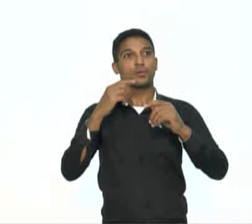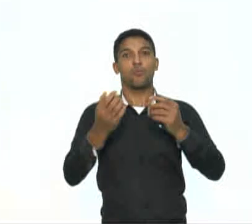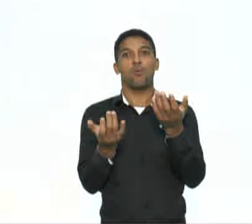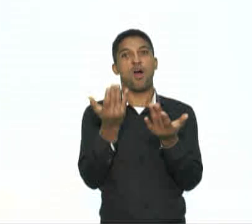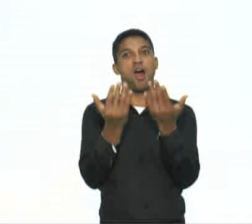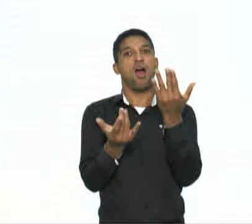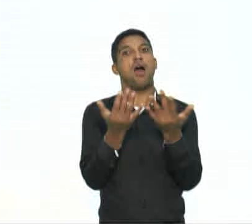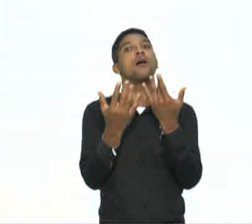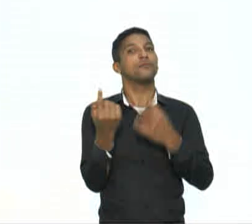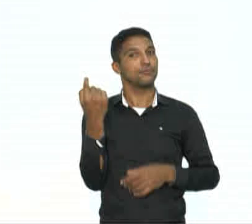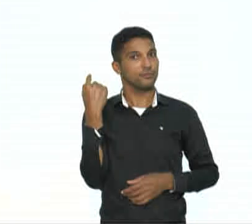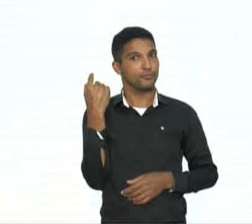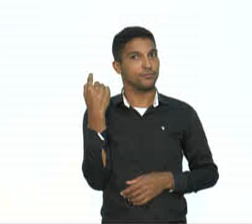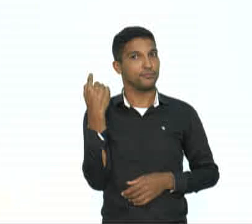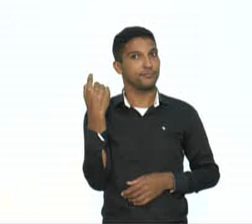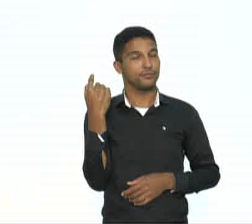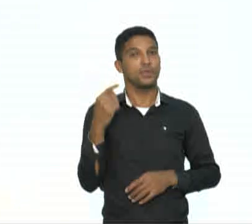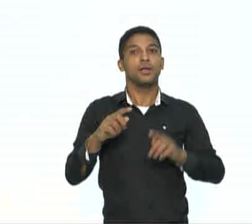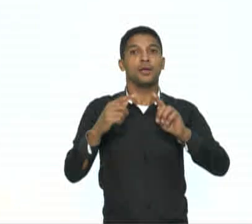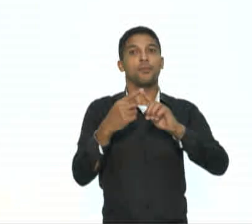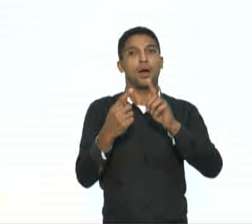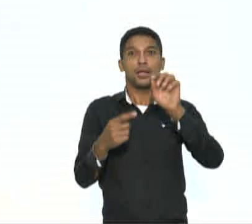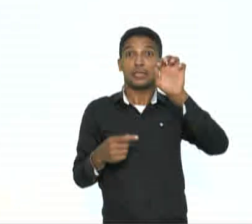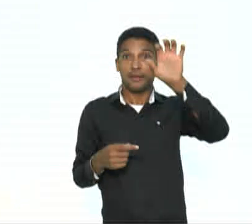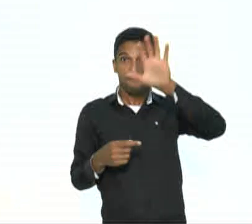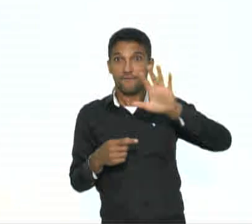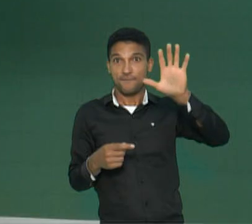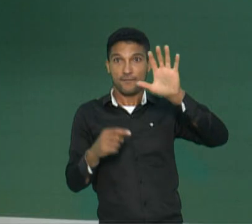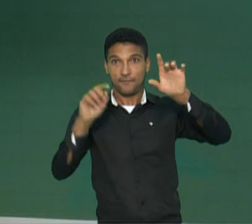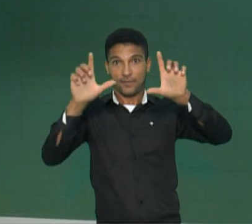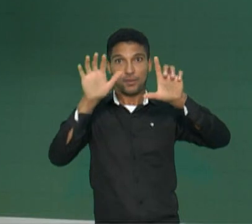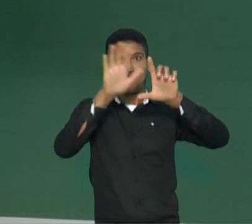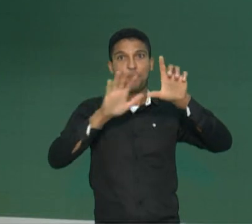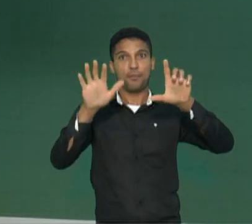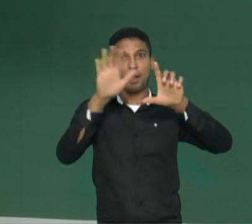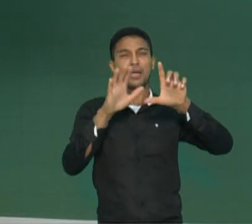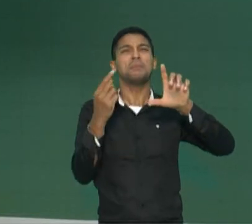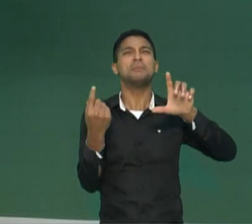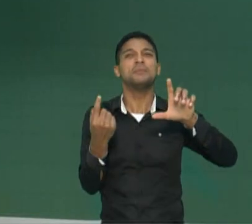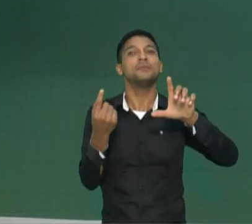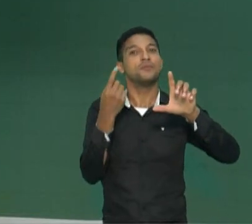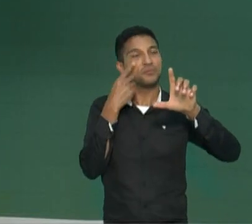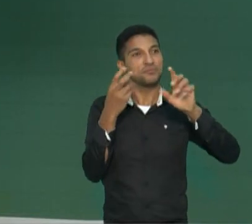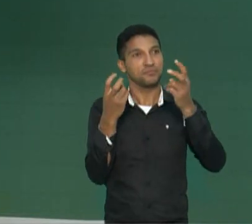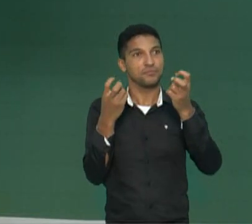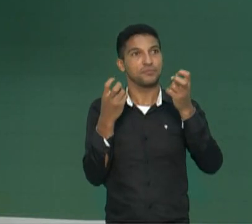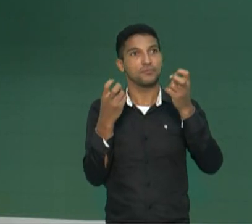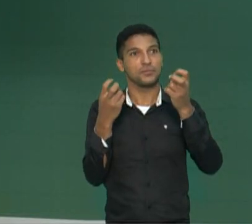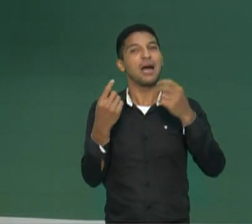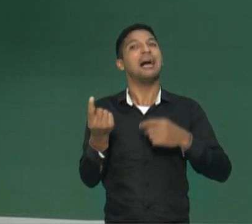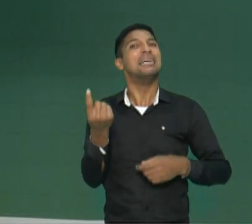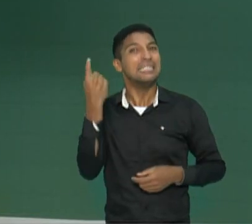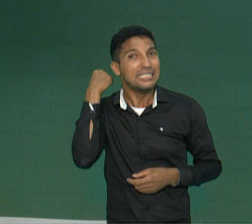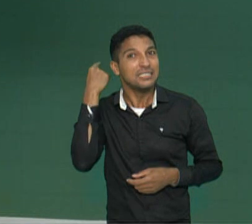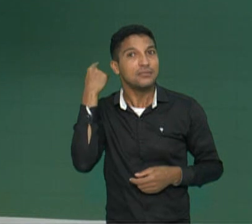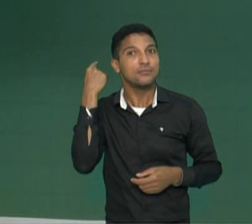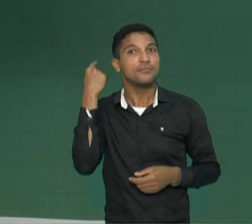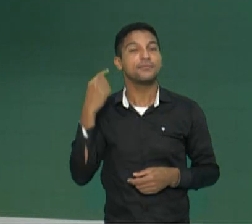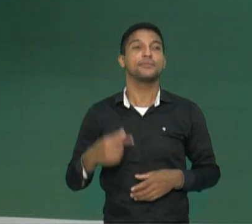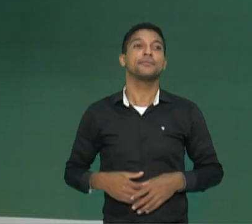dela, a rosácea bem grande aqui, a iluminação, a concepção das 3 portadas, Então não fica tão difícil de diferenciar, né,